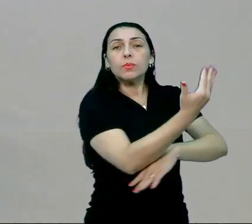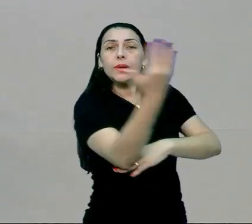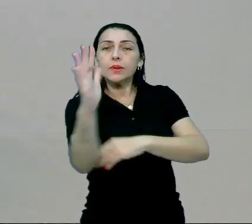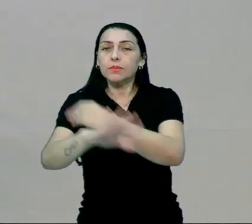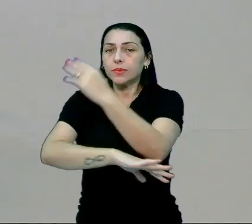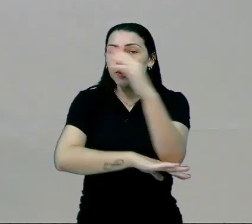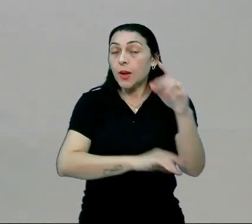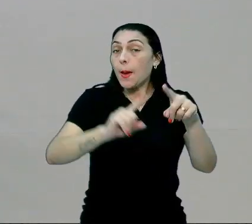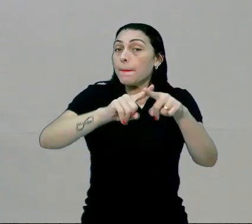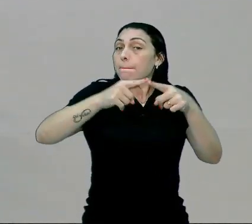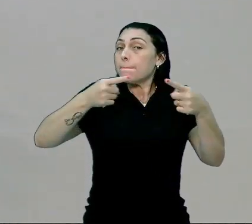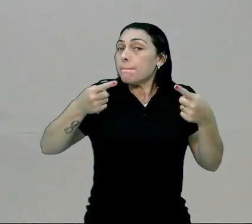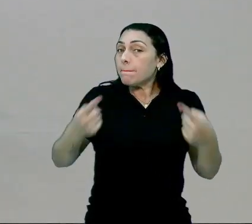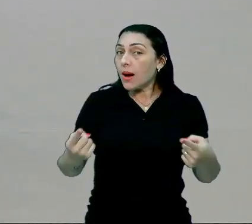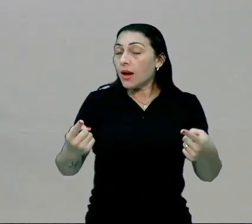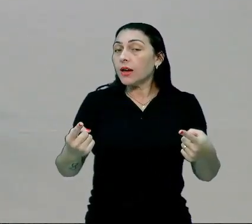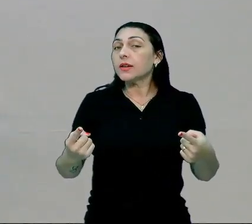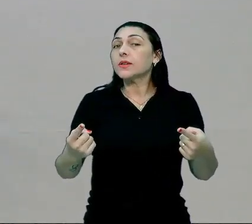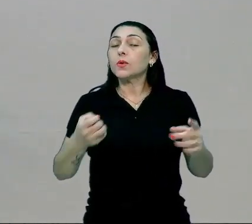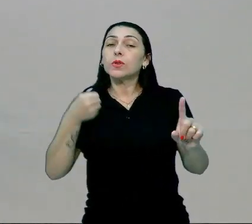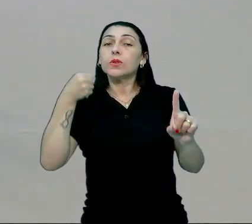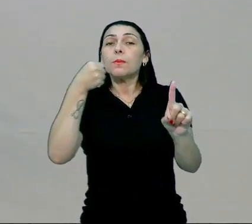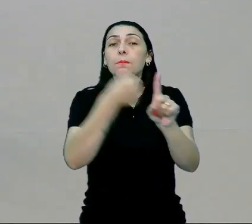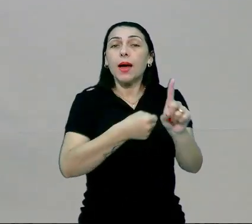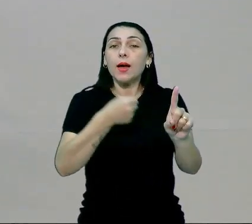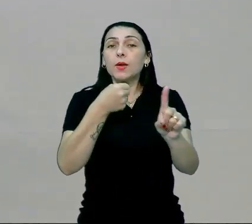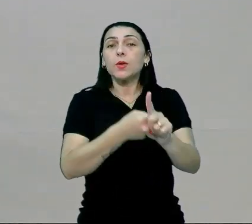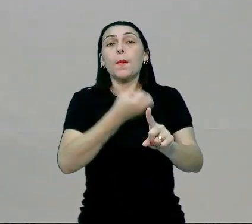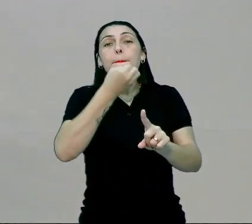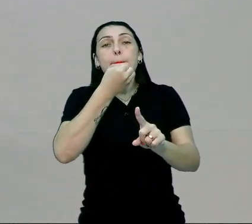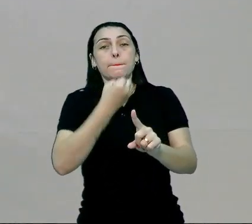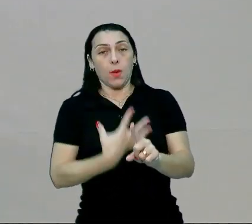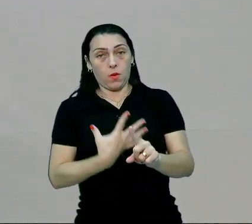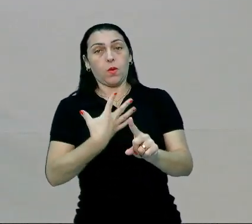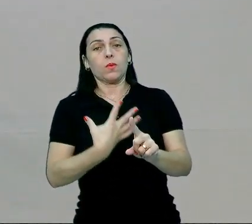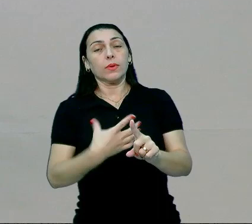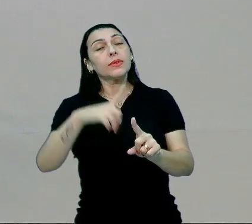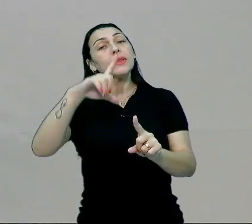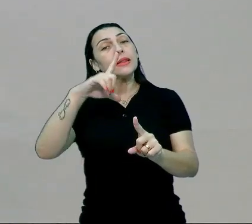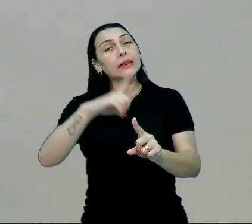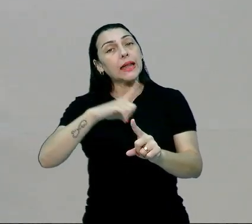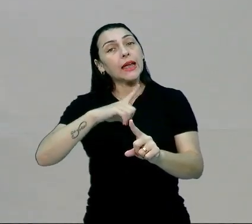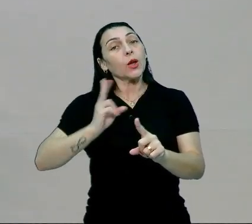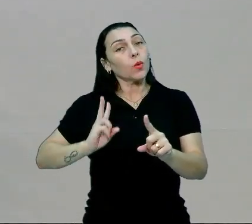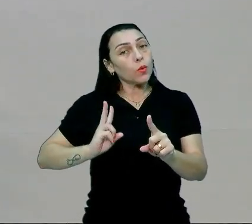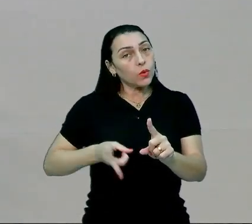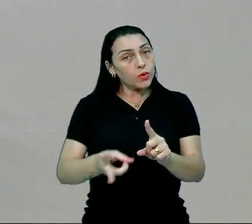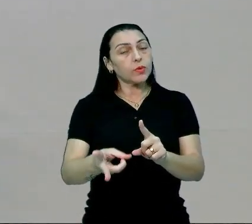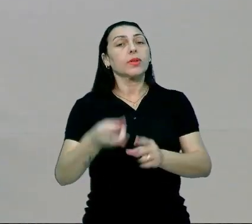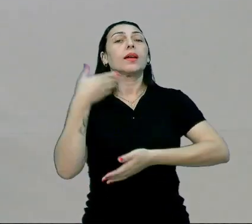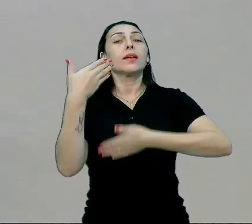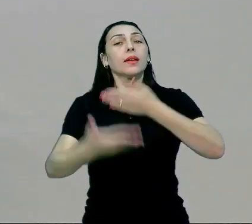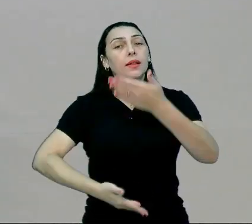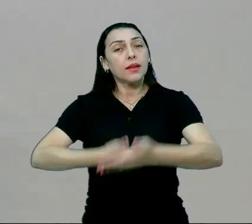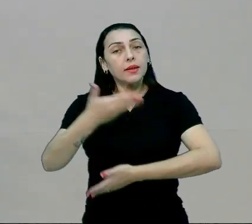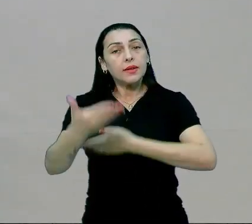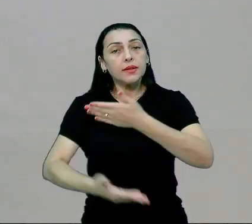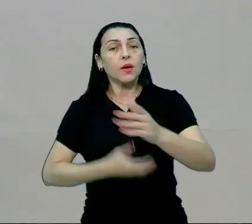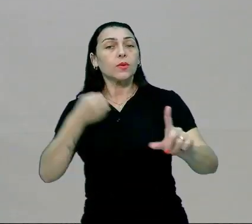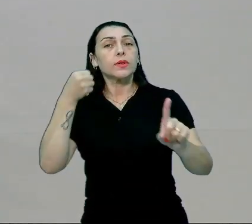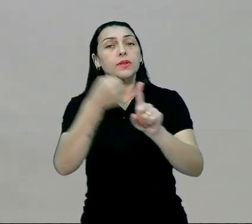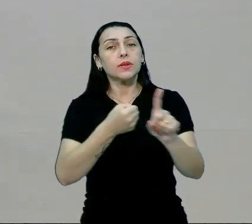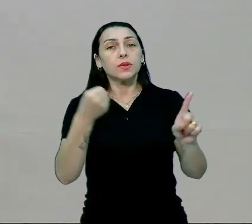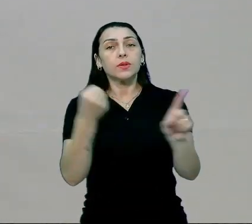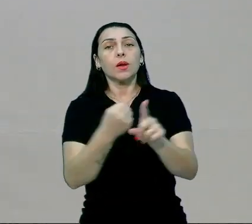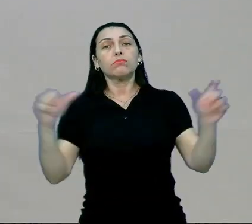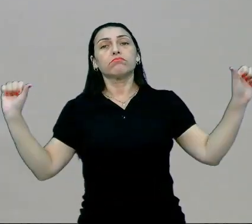ambiente, mas os impactos positivos, eles têm que prevalecer em relação aos